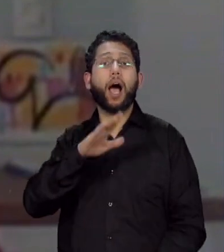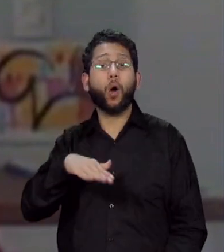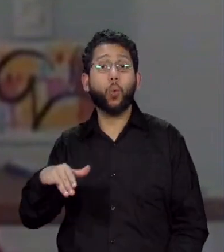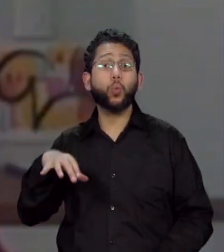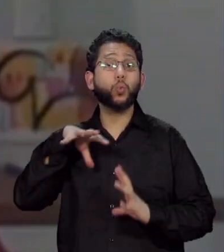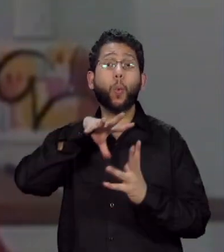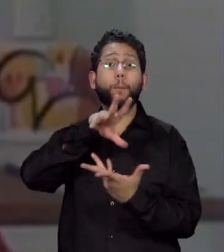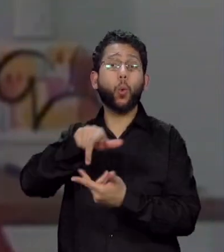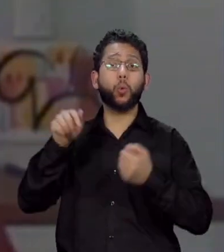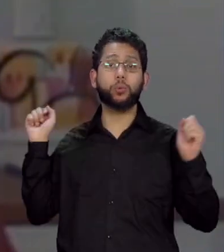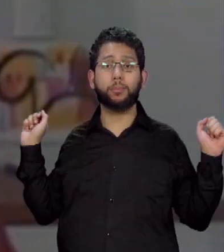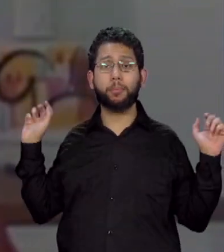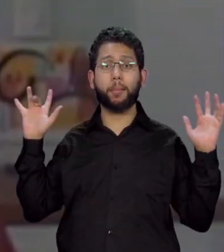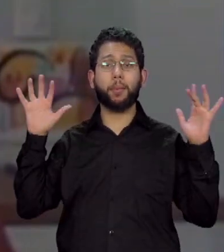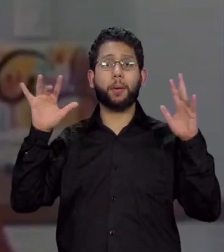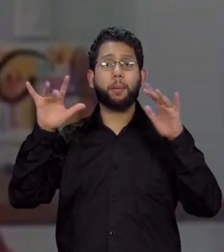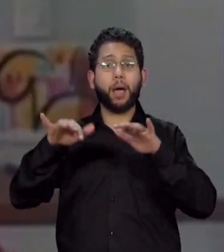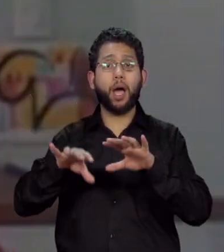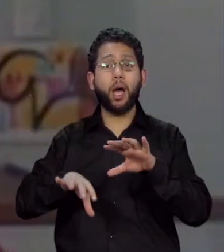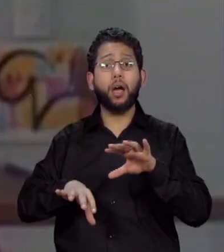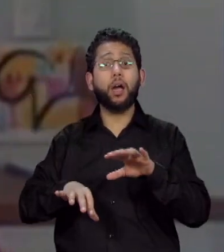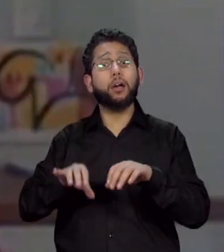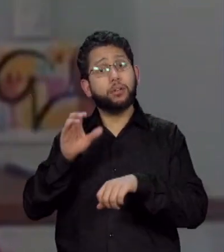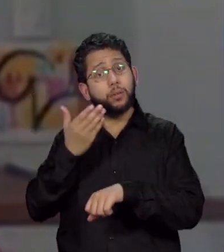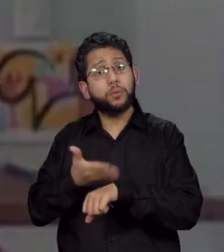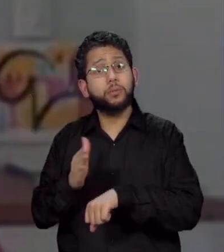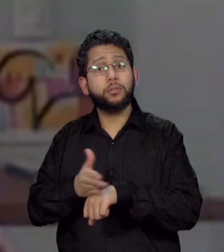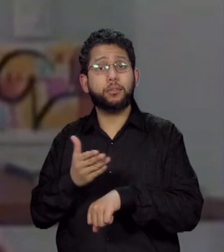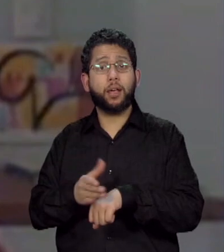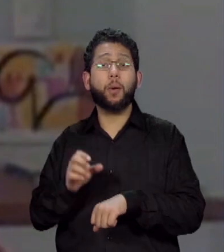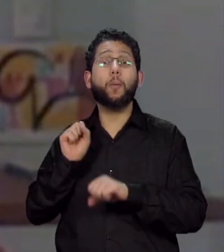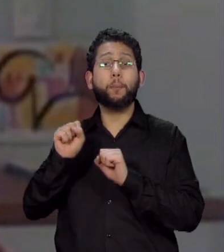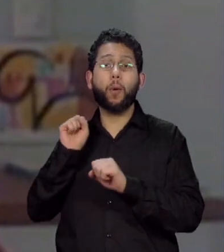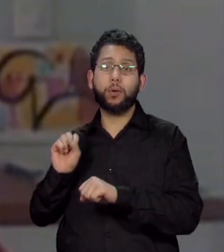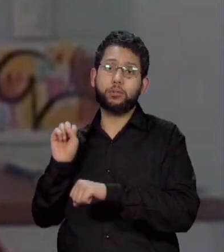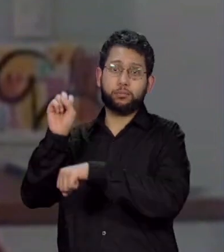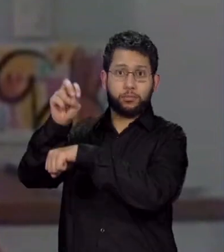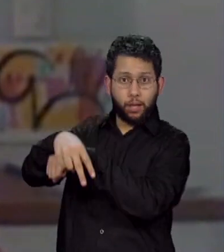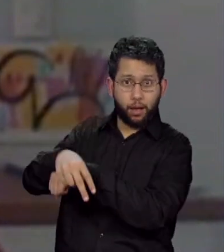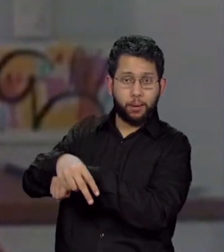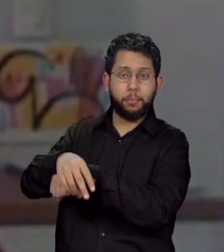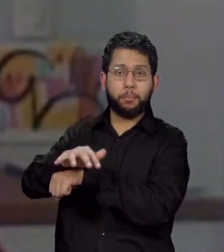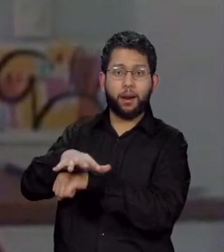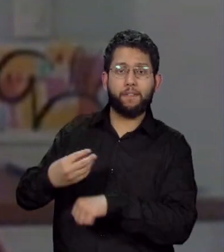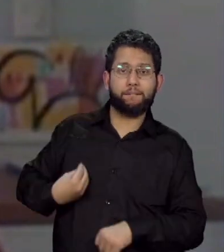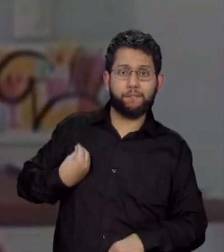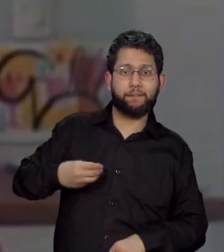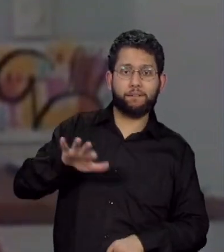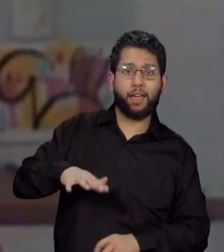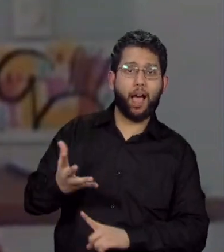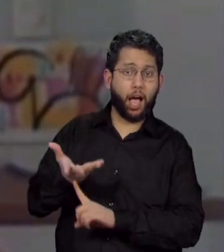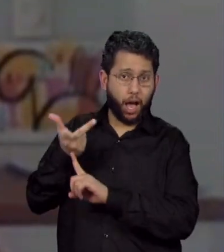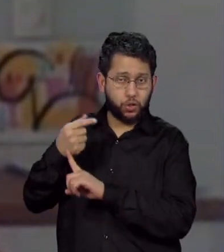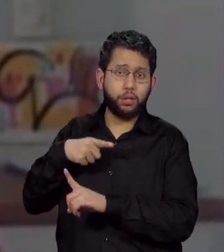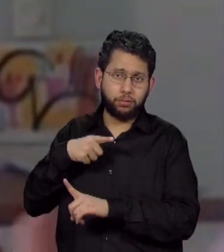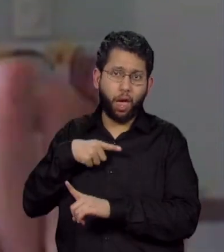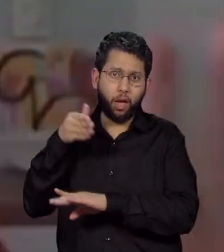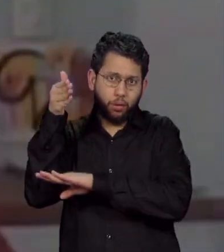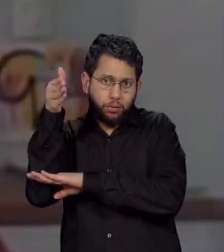mundo todo que podem aplicar para residências artísticas, né? Então eles têm uma moradia